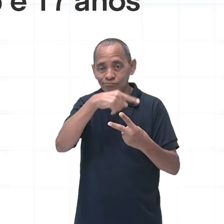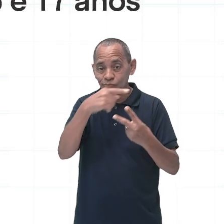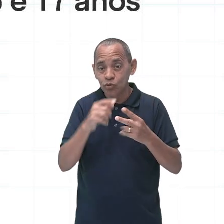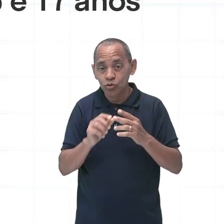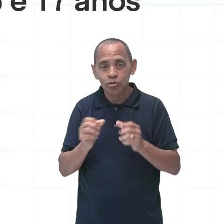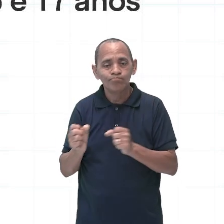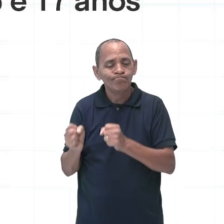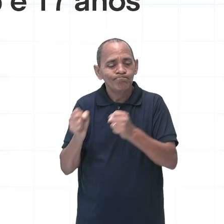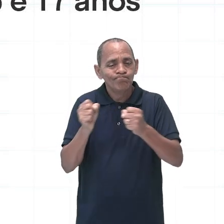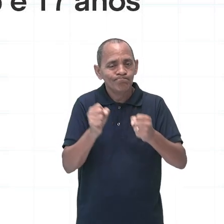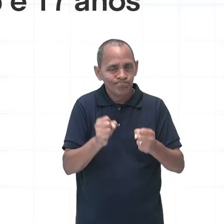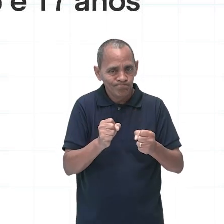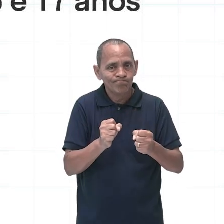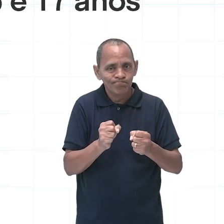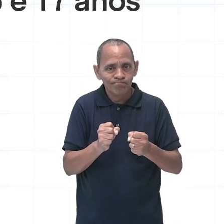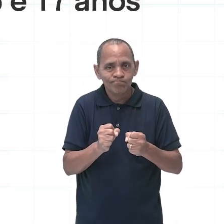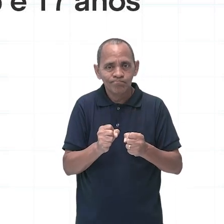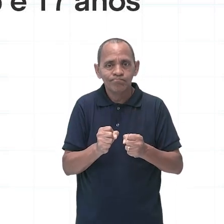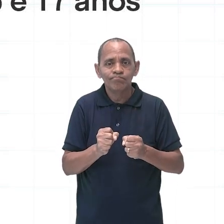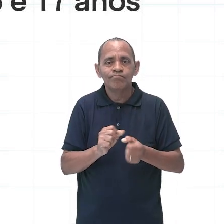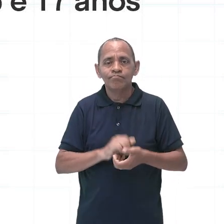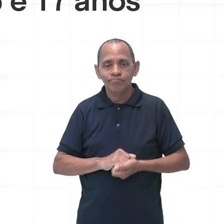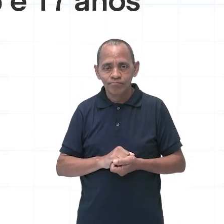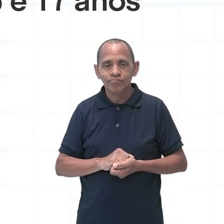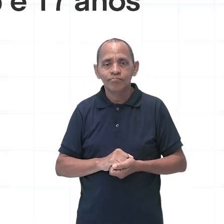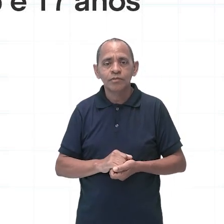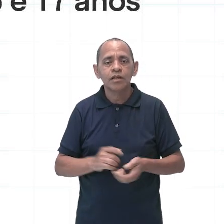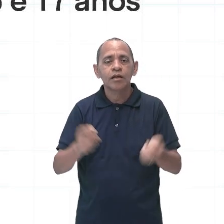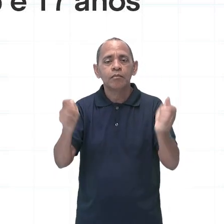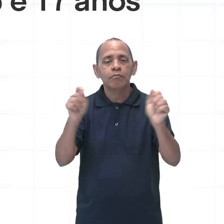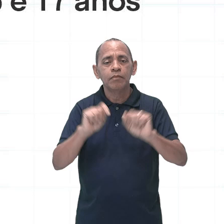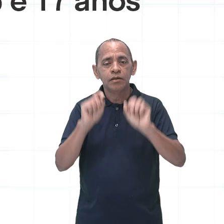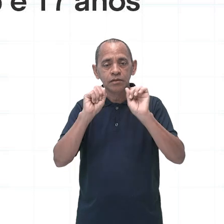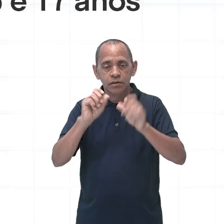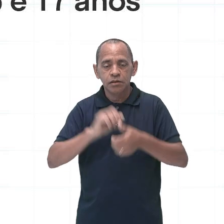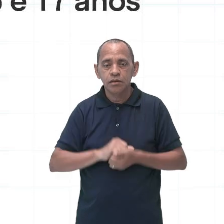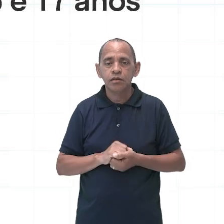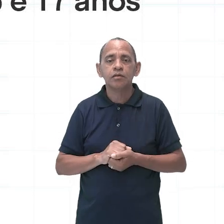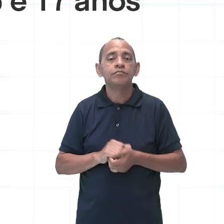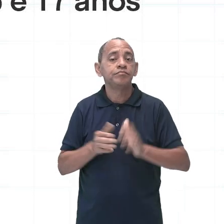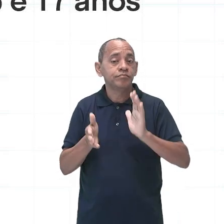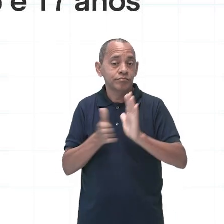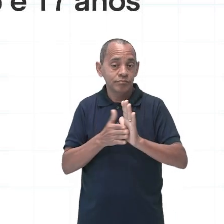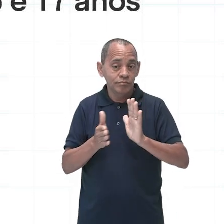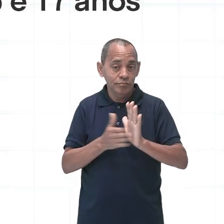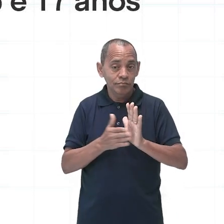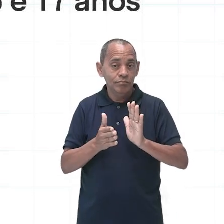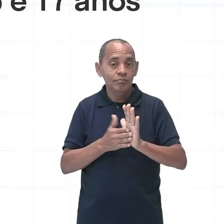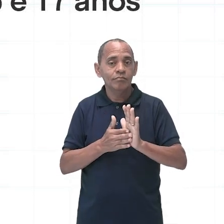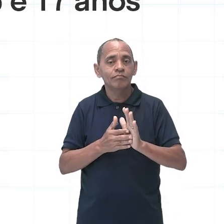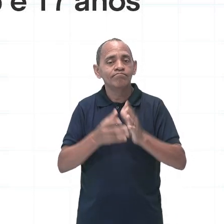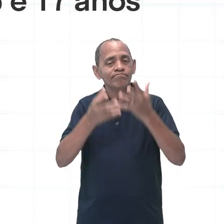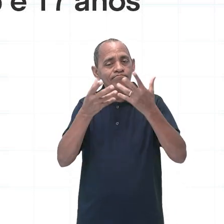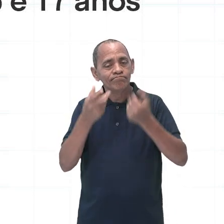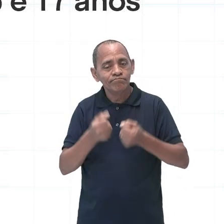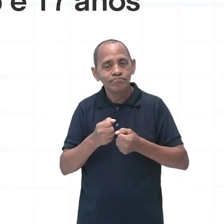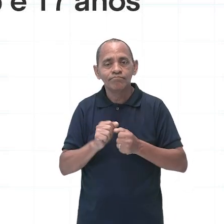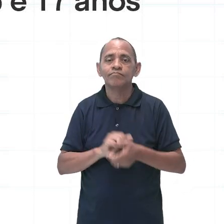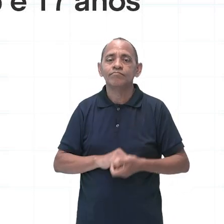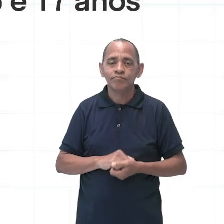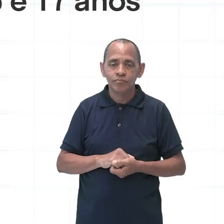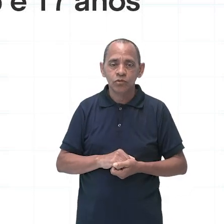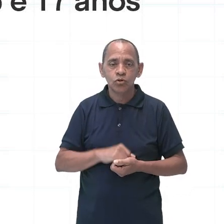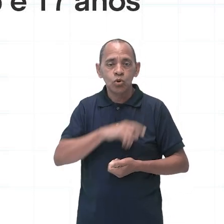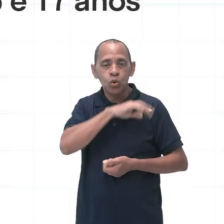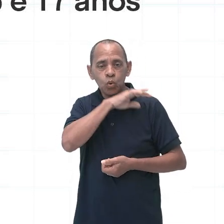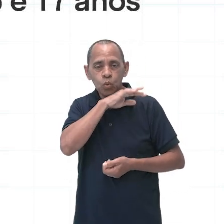segmentos será capaz de santificar quaisquer propostas, por pior que sejam,